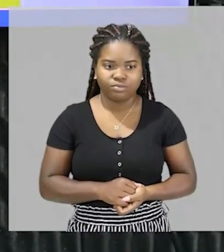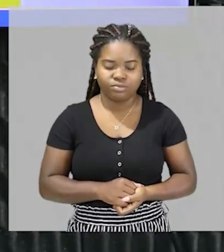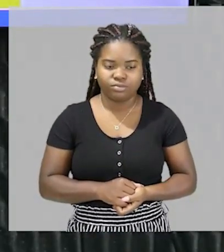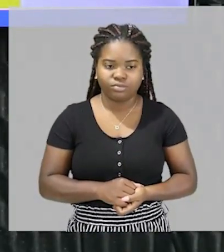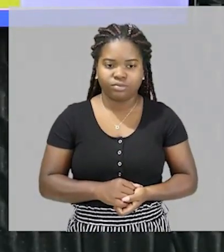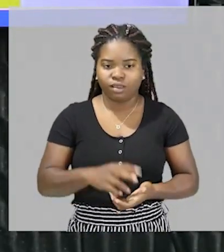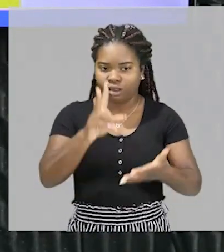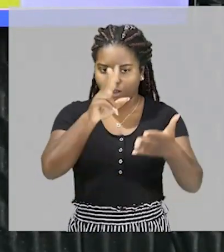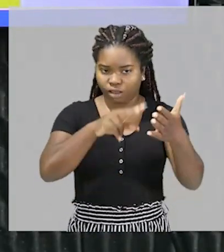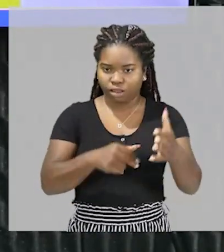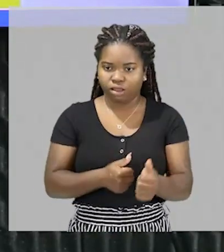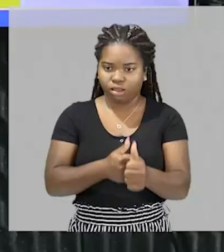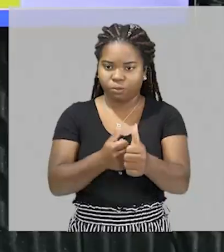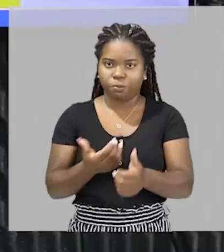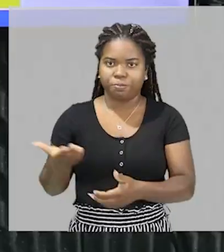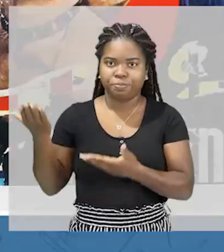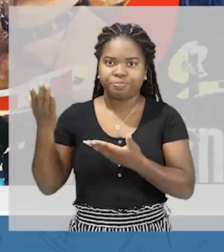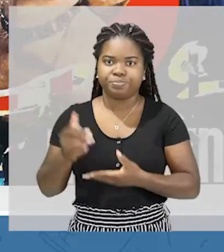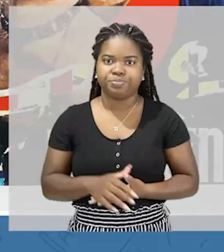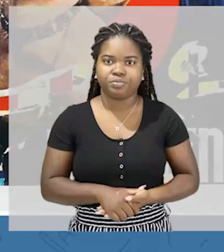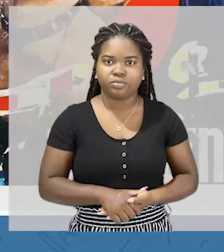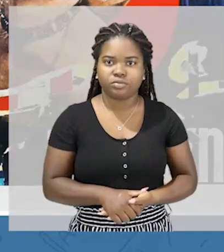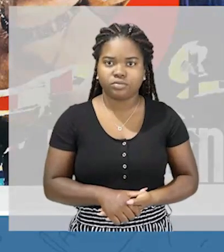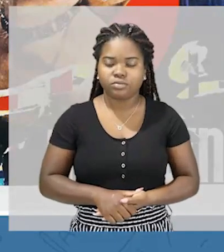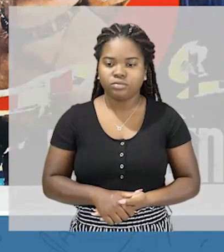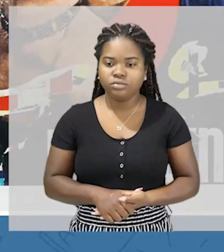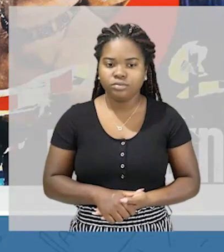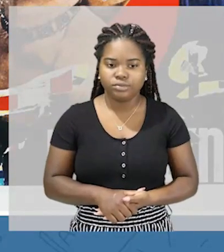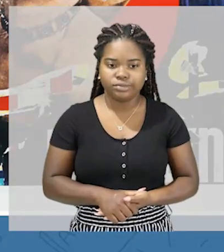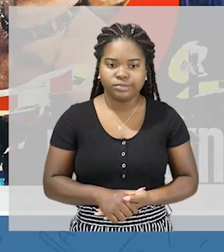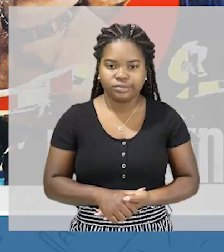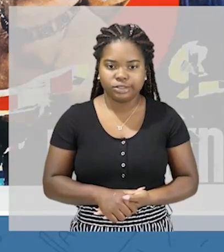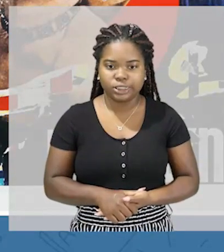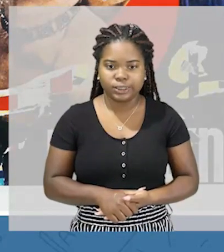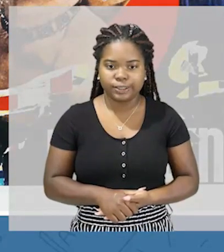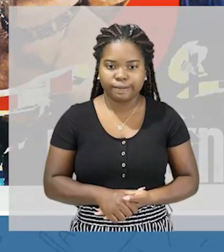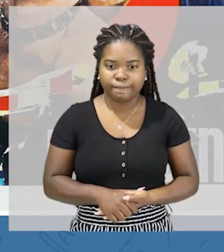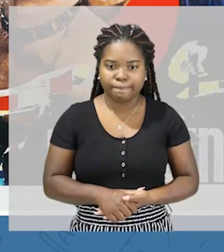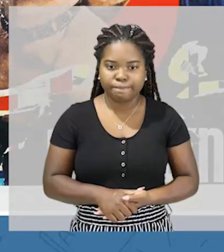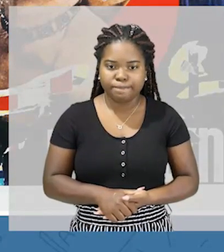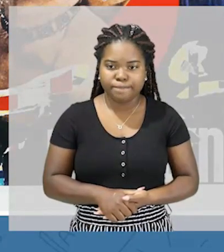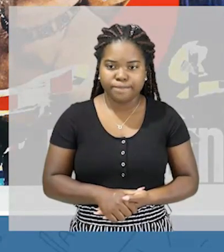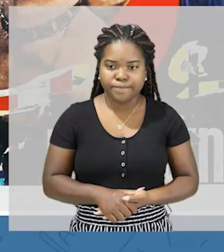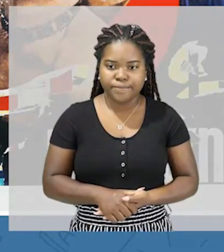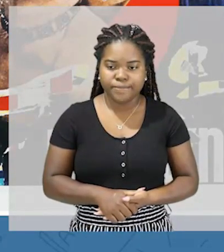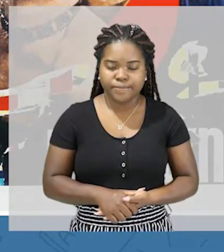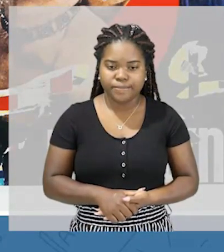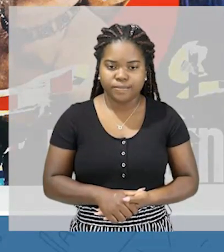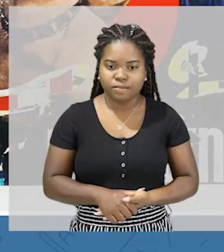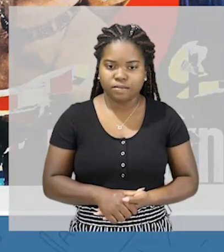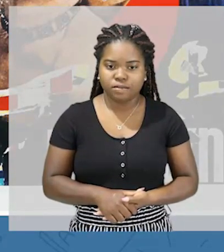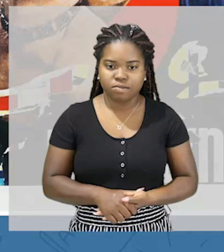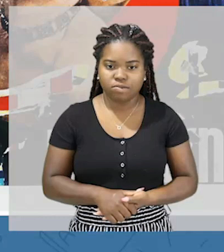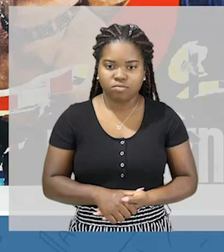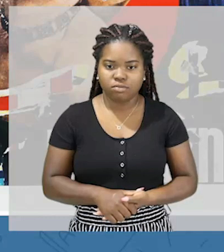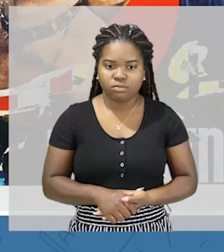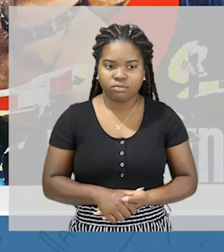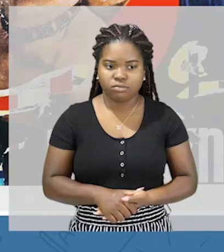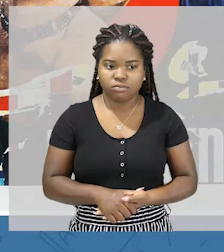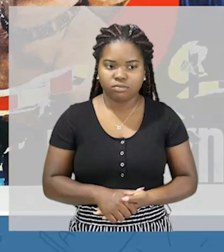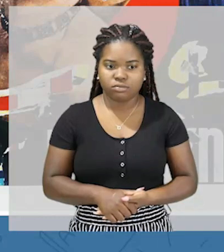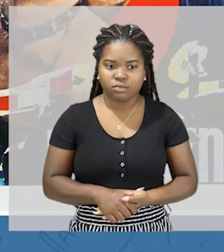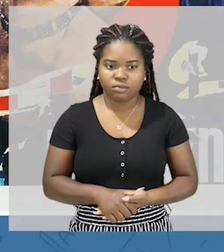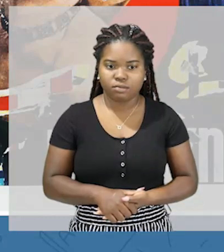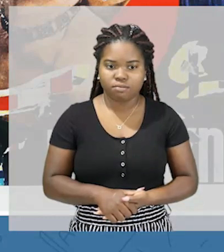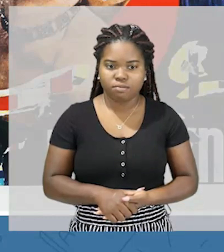A técnica da decolagem, utilizada pelo artista Mimo Rotella em sua obra Marilyn, é um procedimento artístico